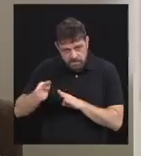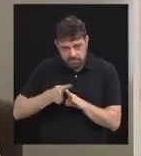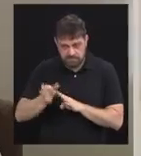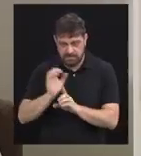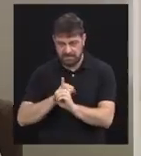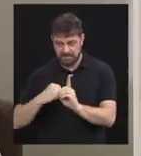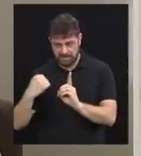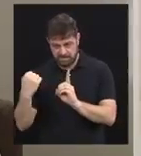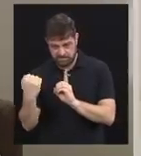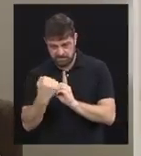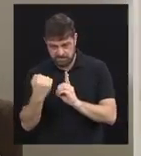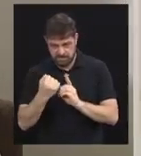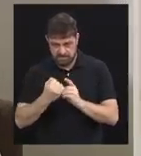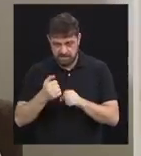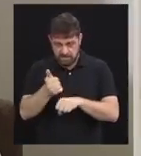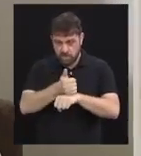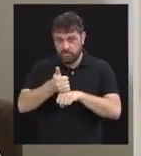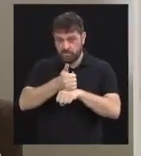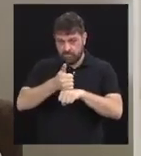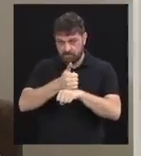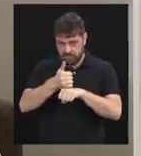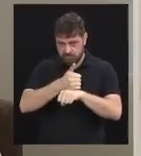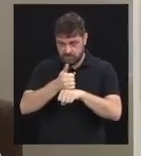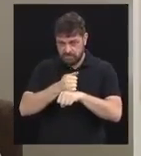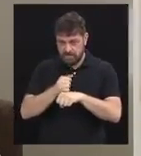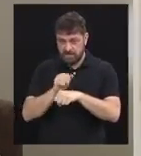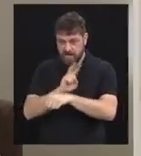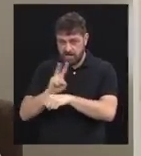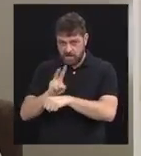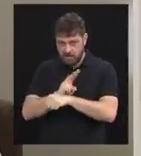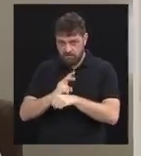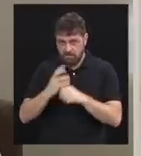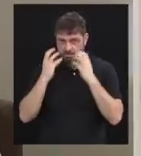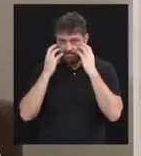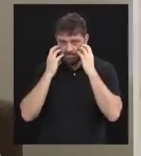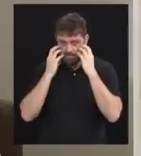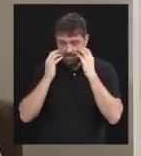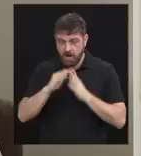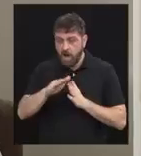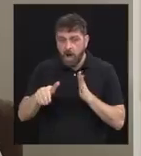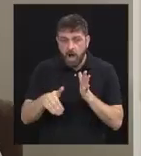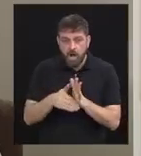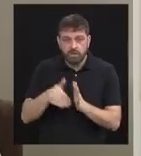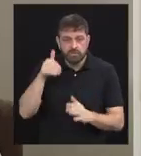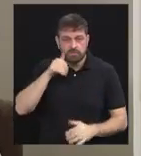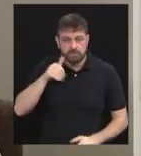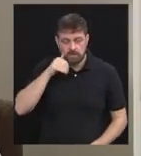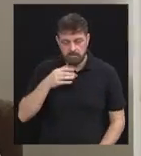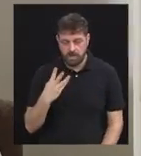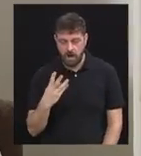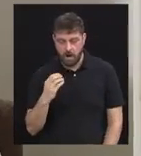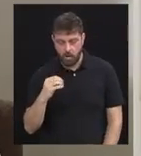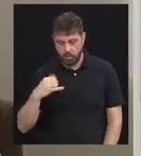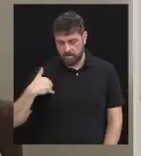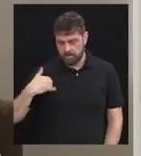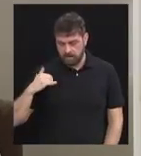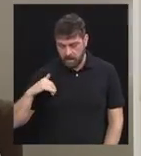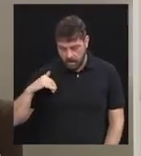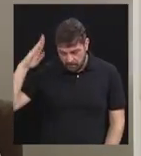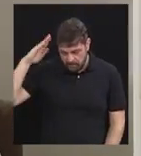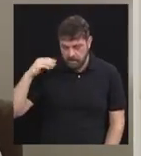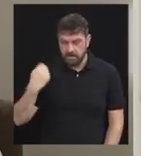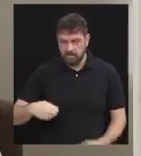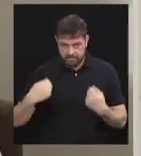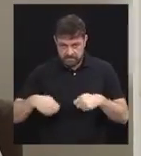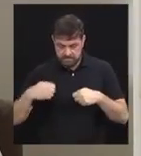da Sociedade Brasileira de Mastologia é que toda mulher acima de 40 anos, ela deve começar a